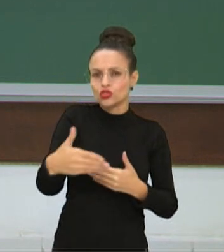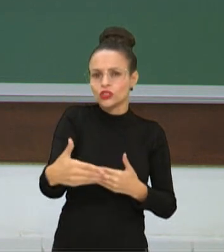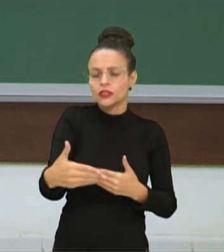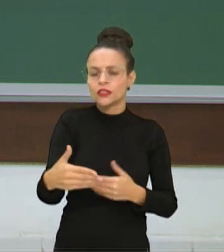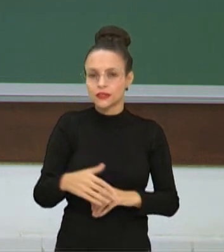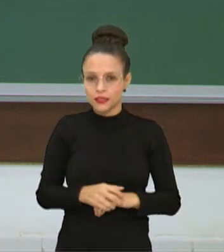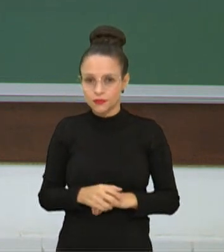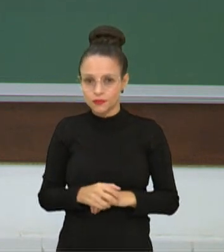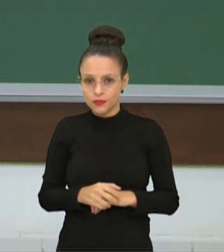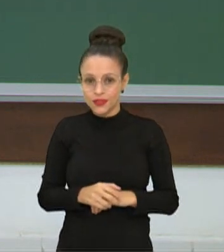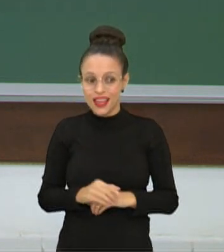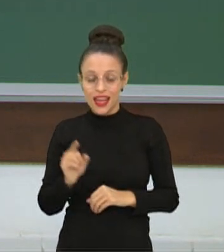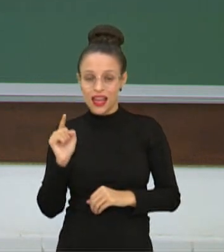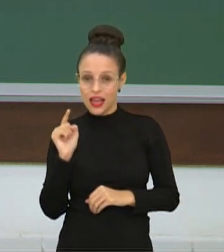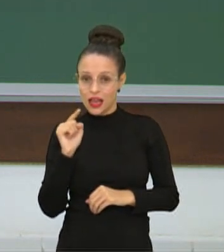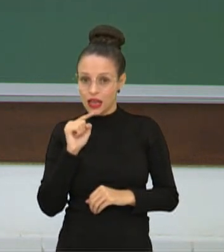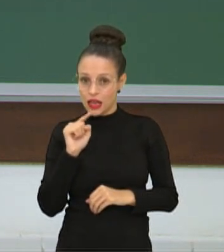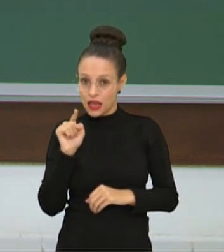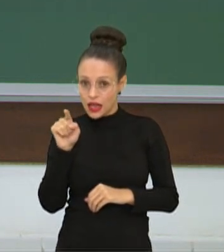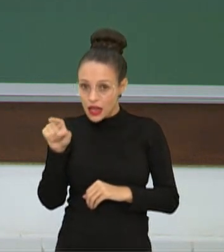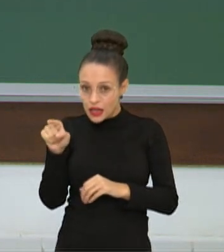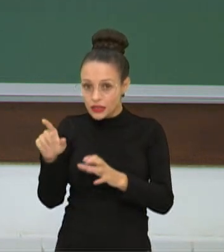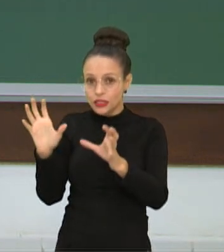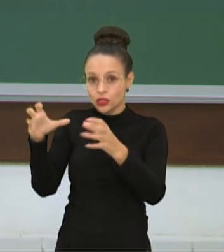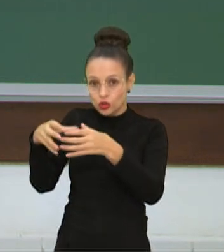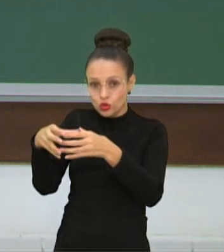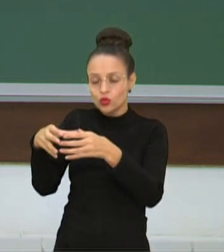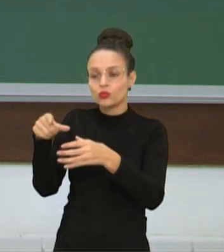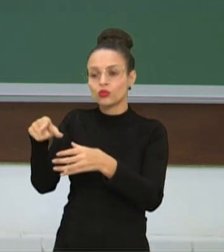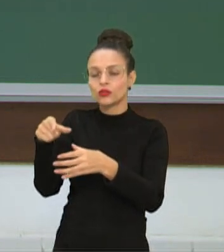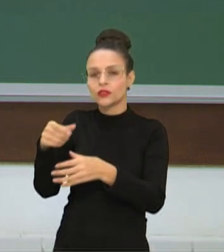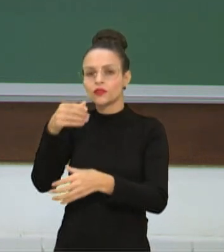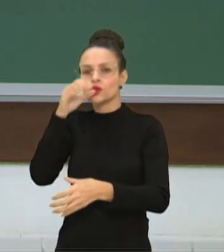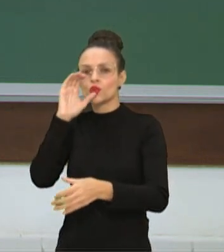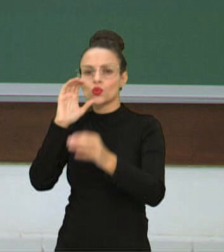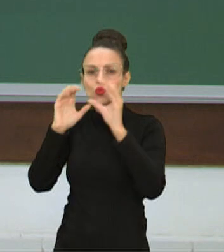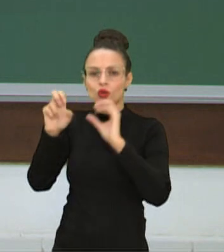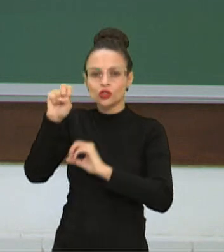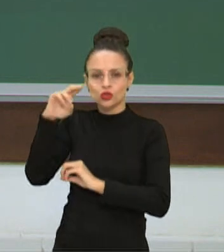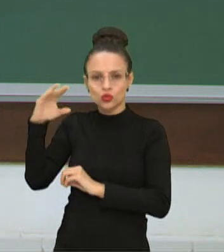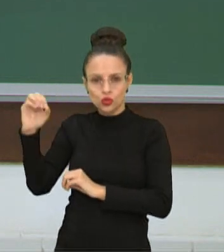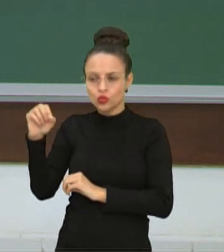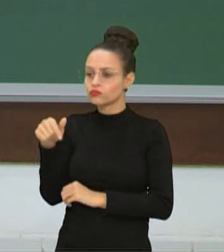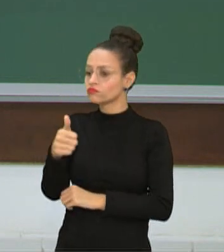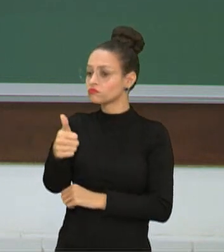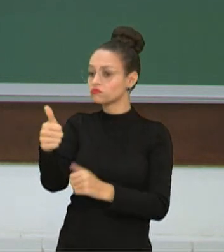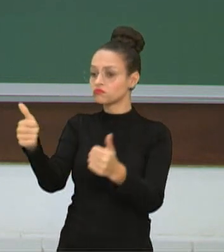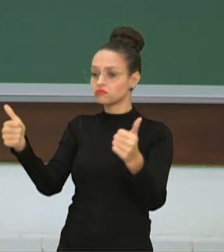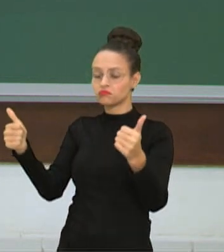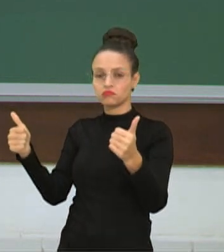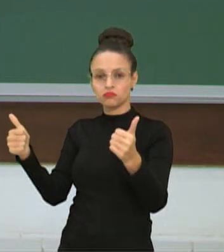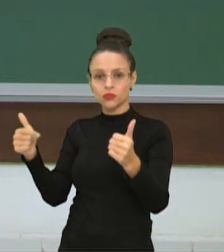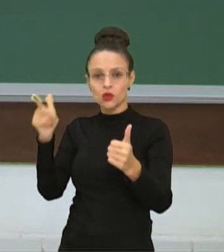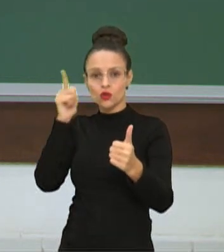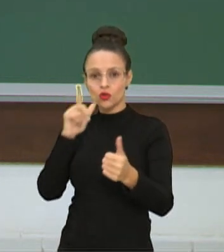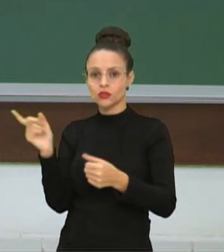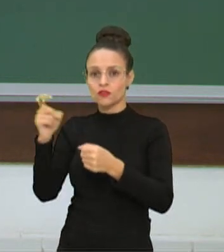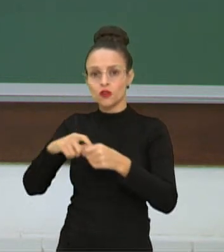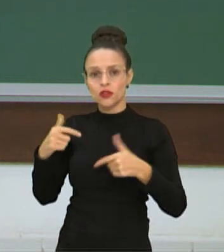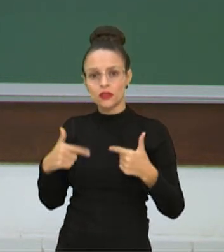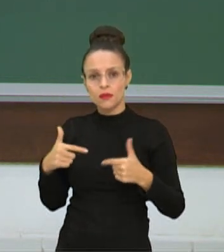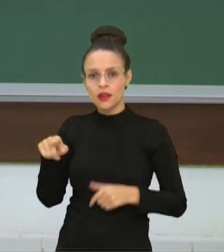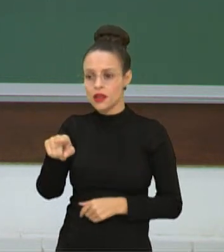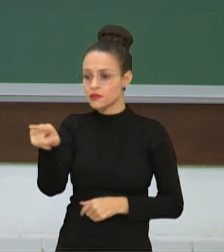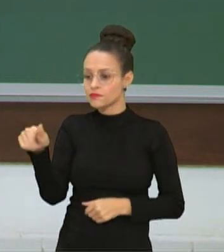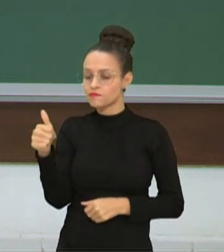muitos daquele grupo que estavam tomando o suco das frutas cítricas estavam bem, conseguiram voltar até os seus